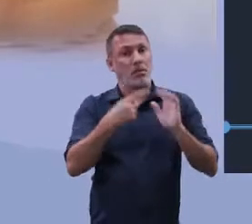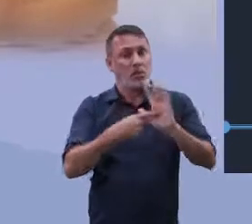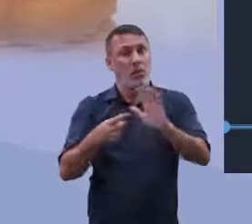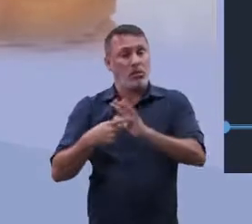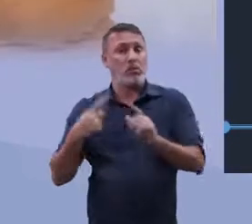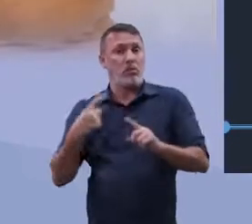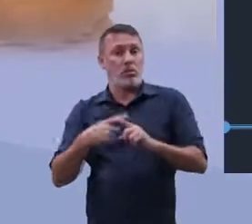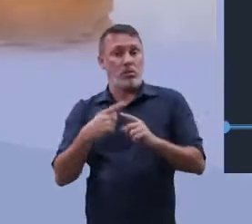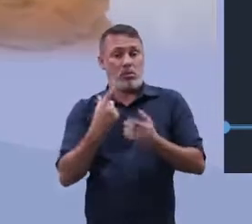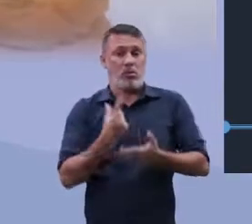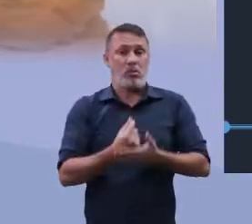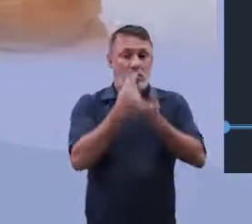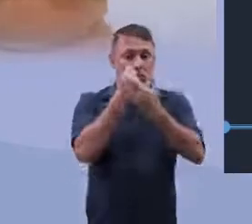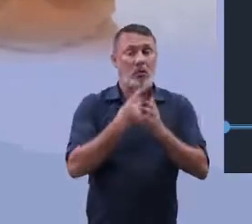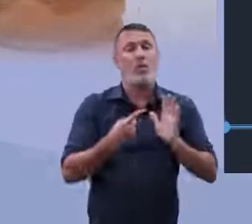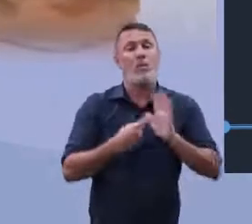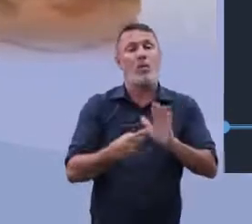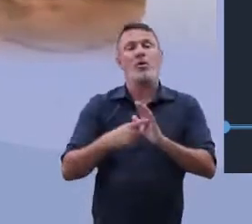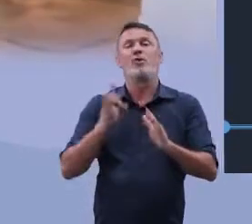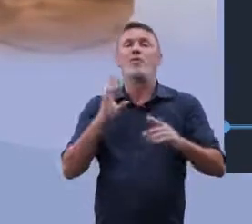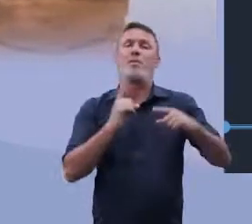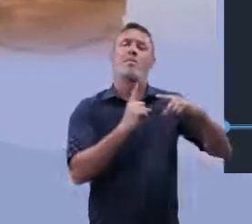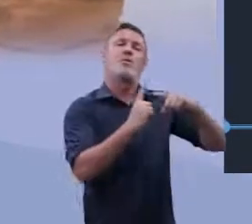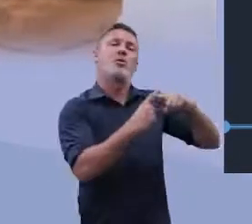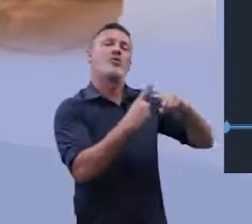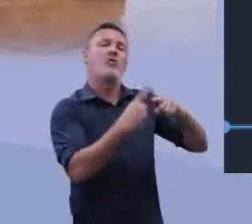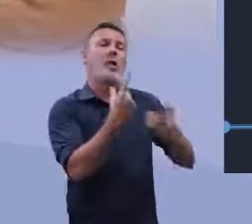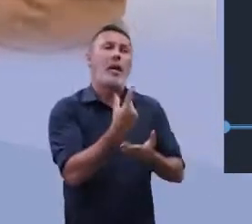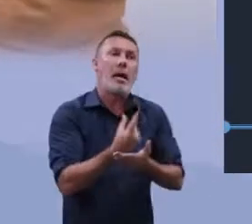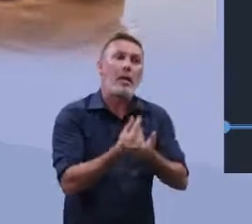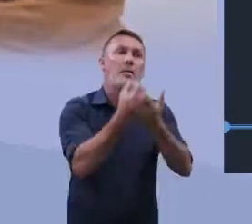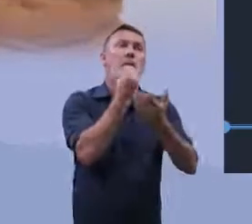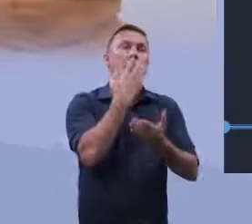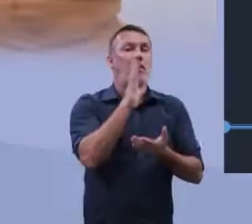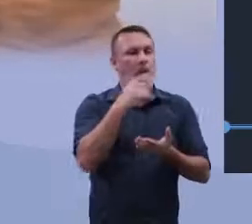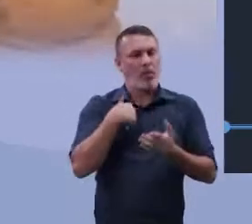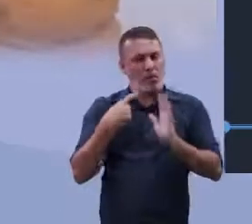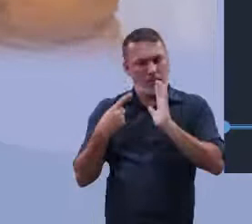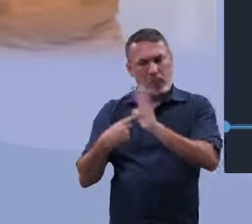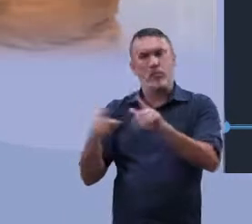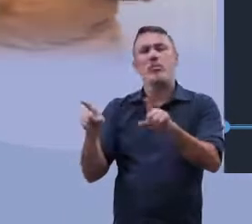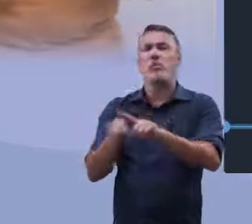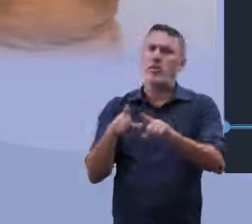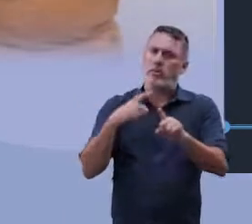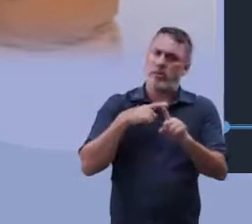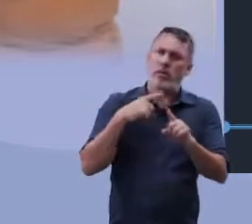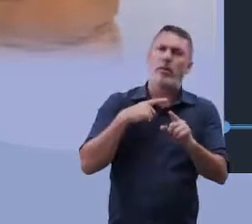apresentar isso, porque o capitalismo ele só apresenta os pontos positivos do ter, mas